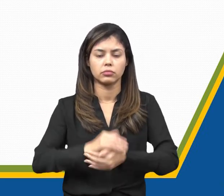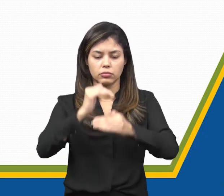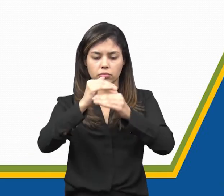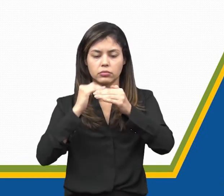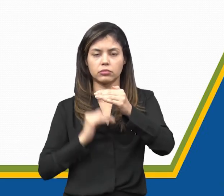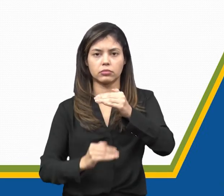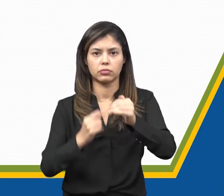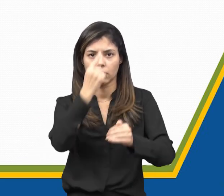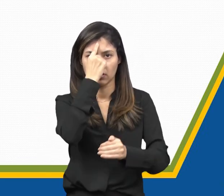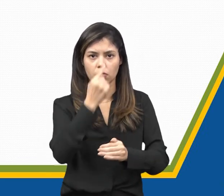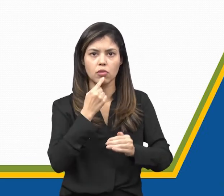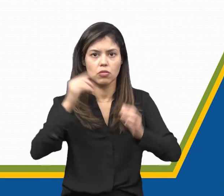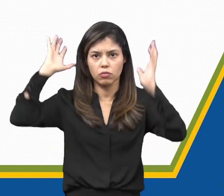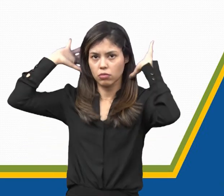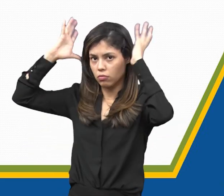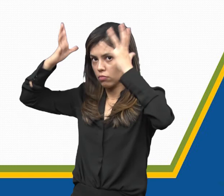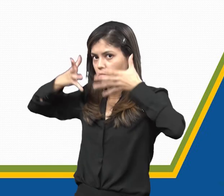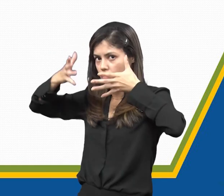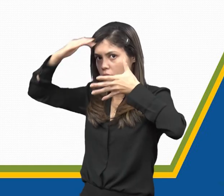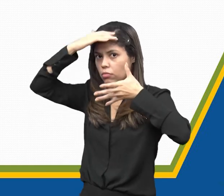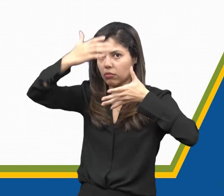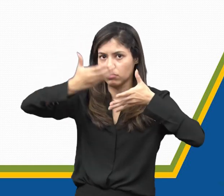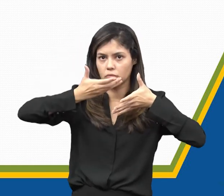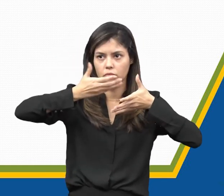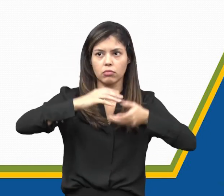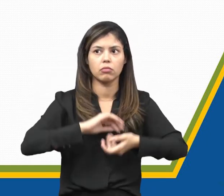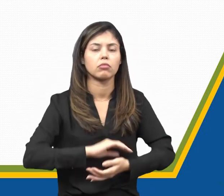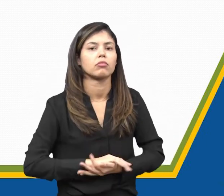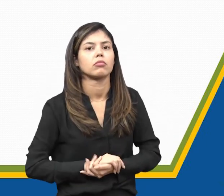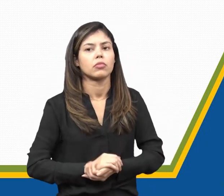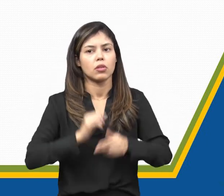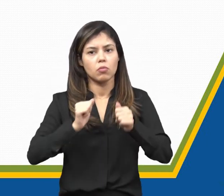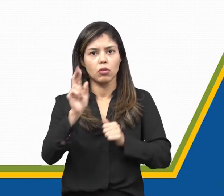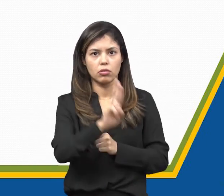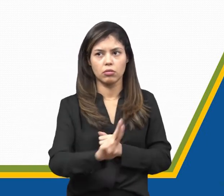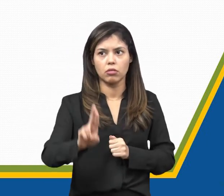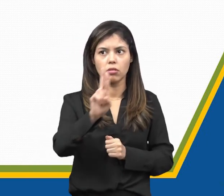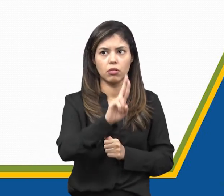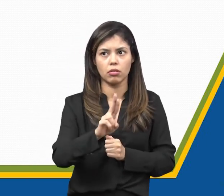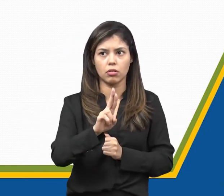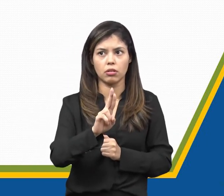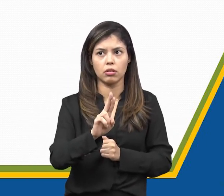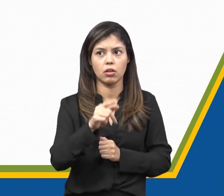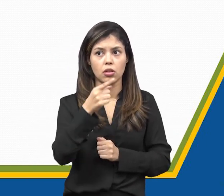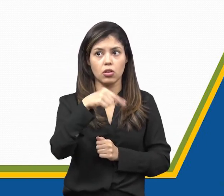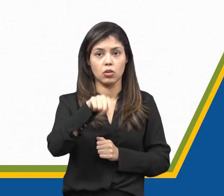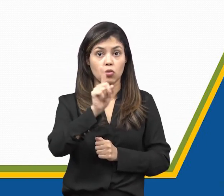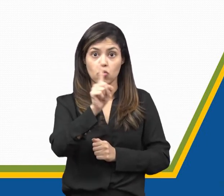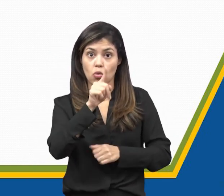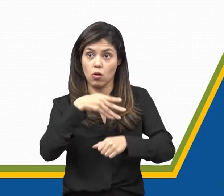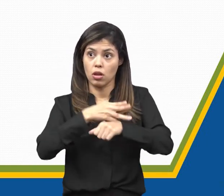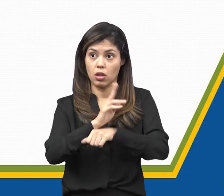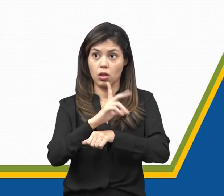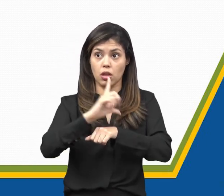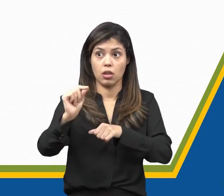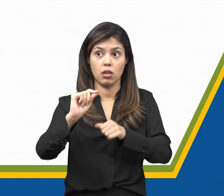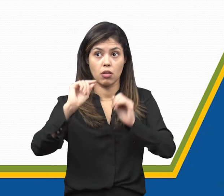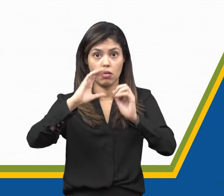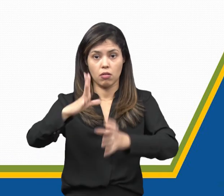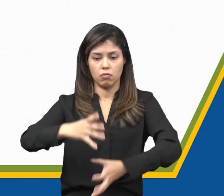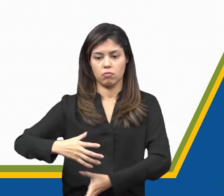Abaixo temos a imagem de um capacete, um casco. Posso utilizar a frase no entres llevando